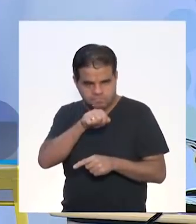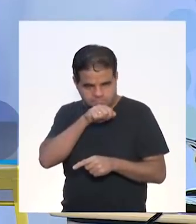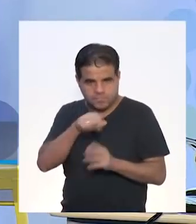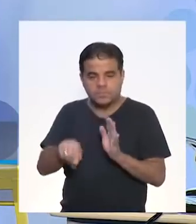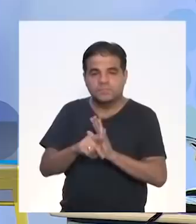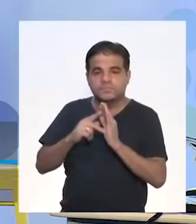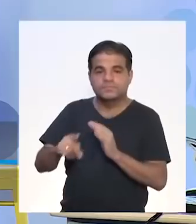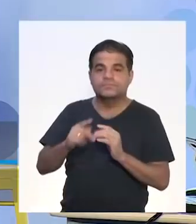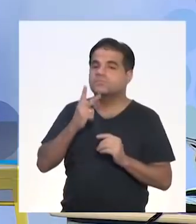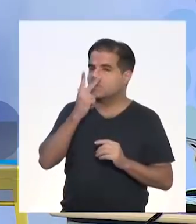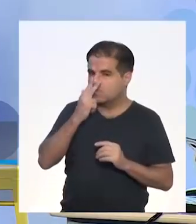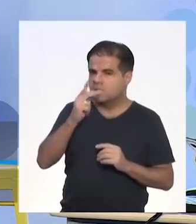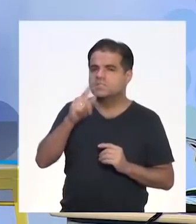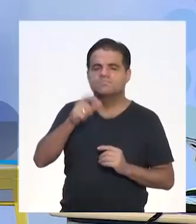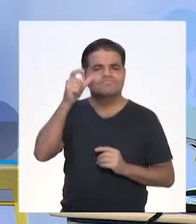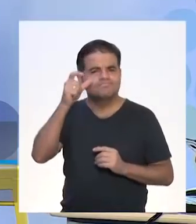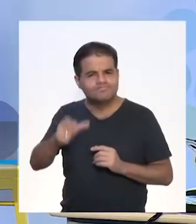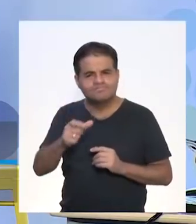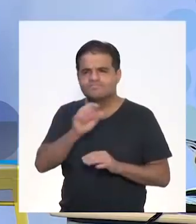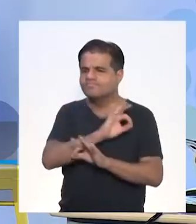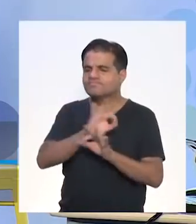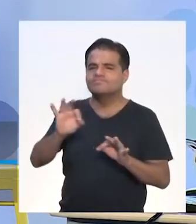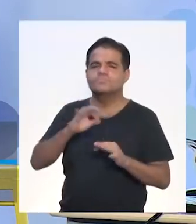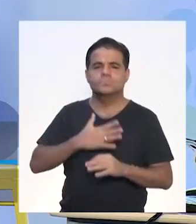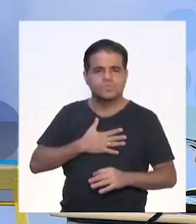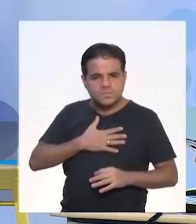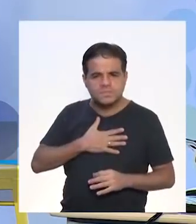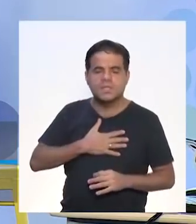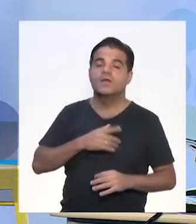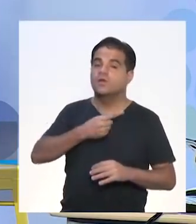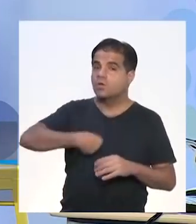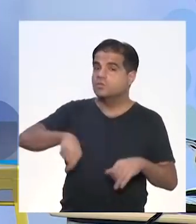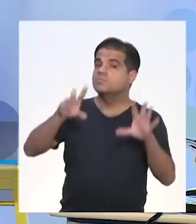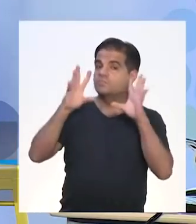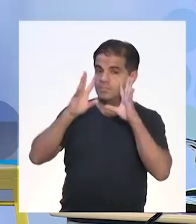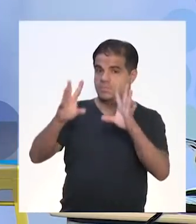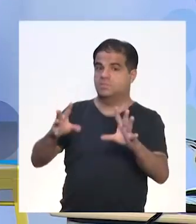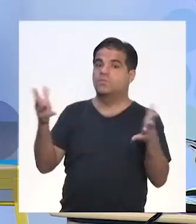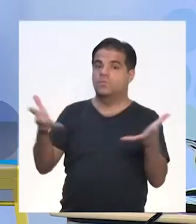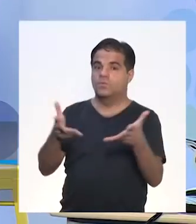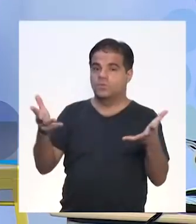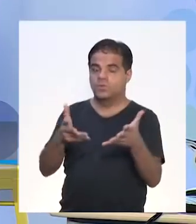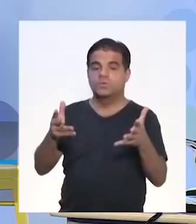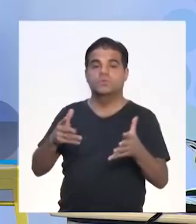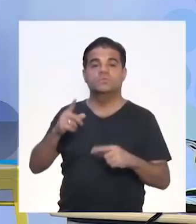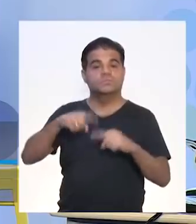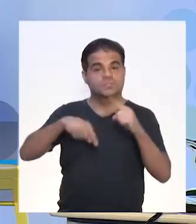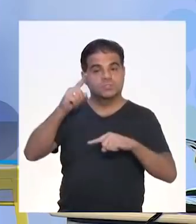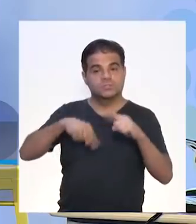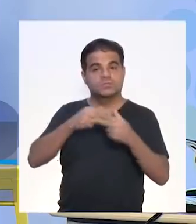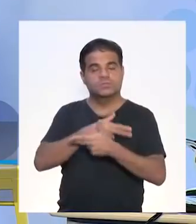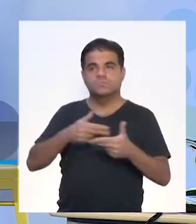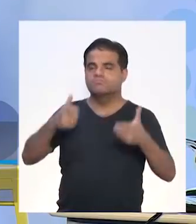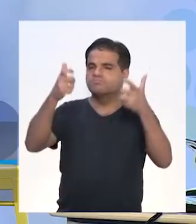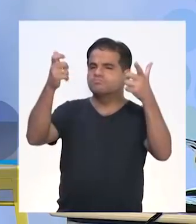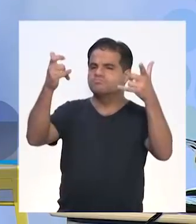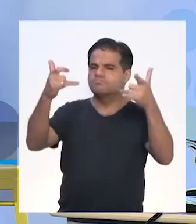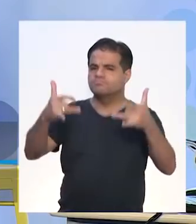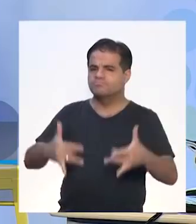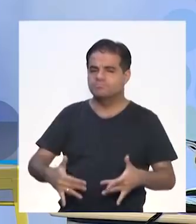bom? Achei bem legal. Então, olha só, nós estamos prestando atenção hoje nesses recursos expressivos